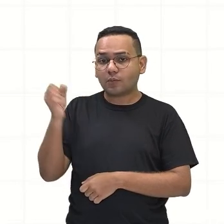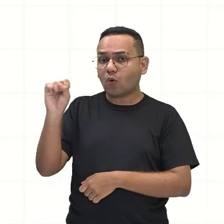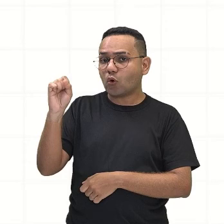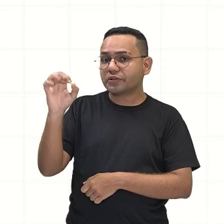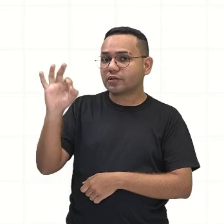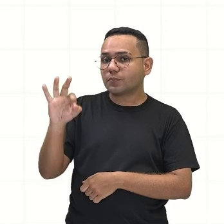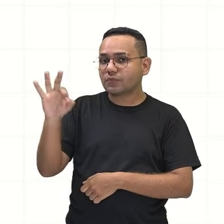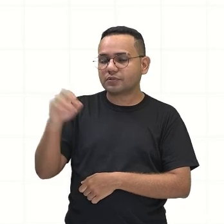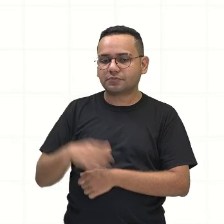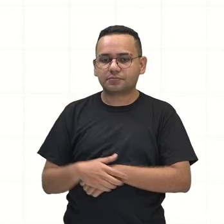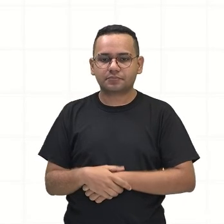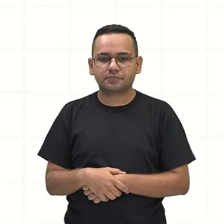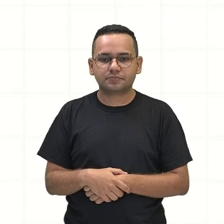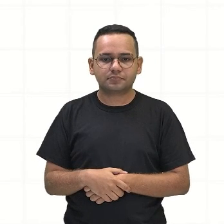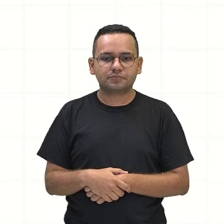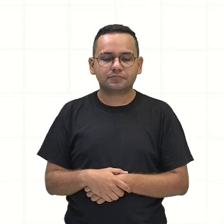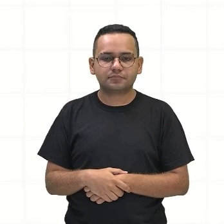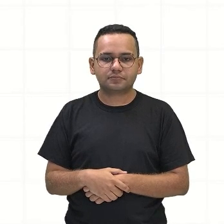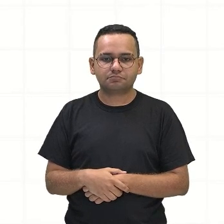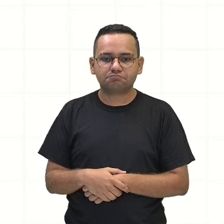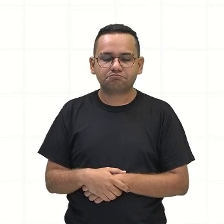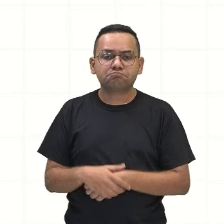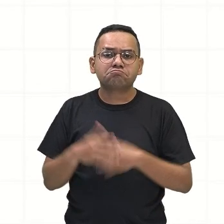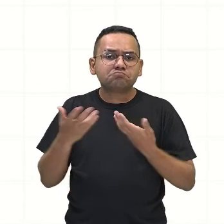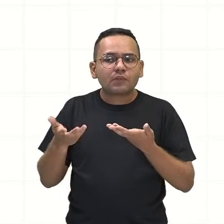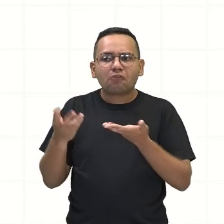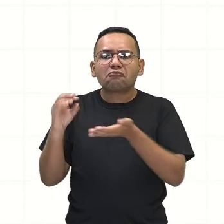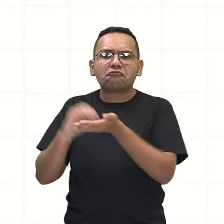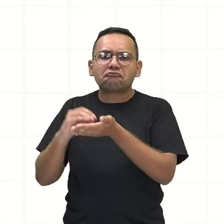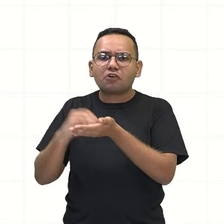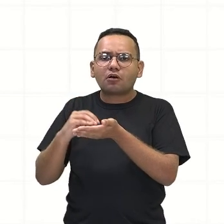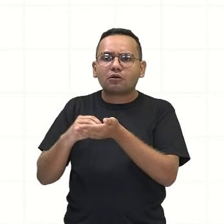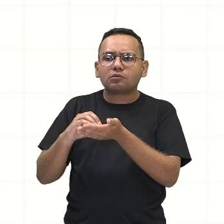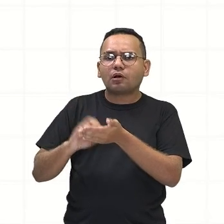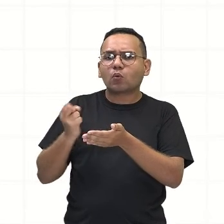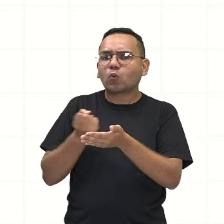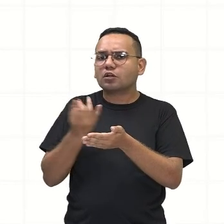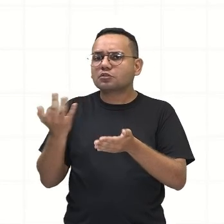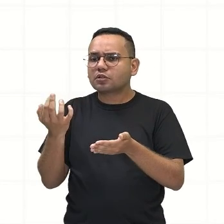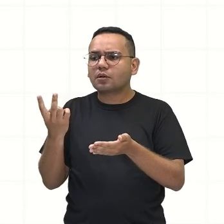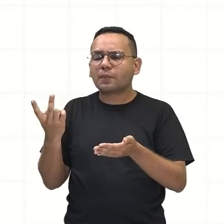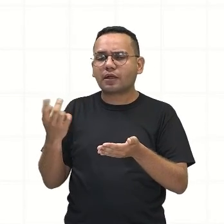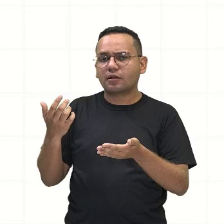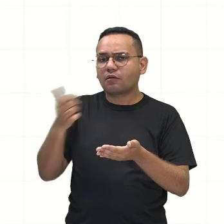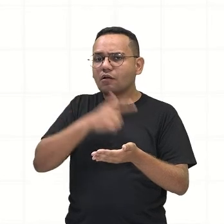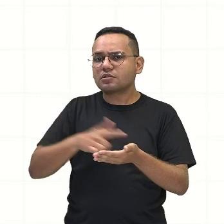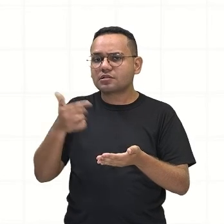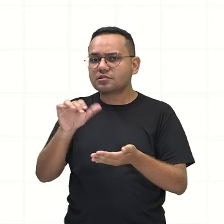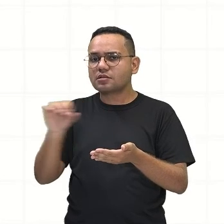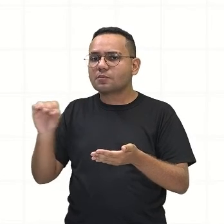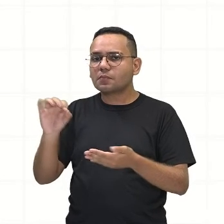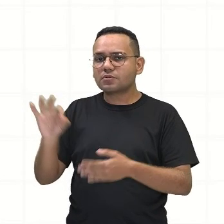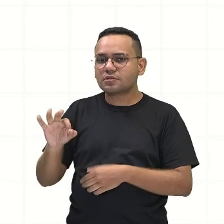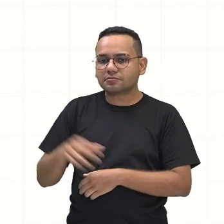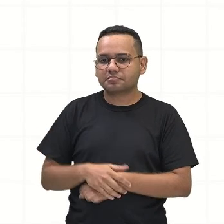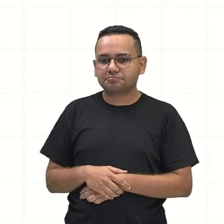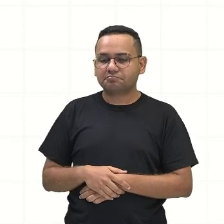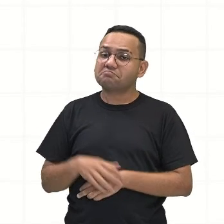80%, né? Quanto que falta para 100%, né? A gente já sabe aqui que vai ter que